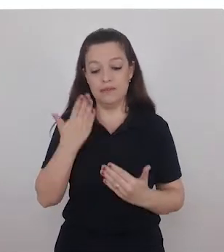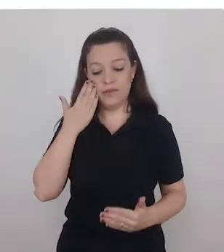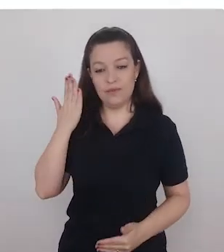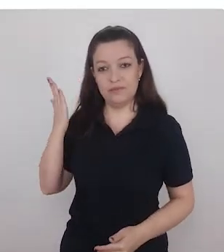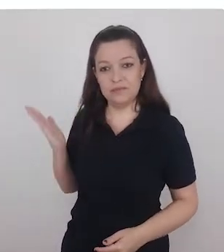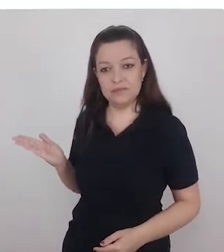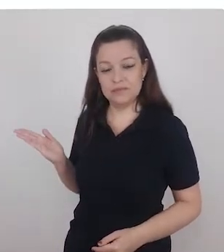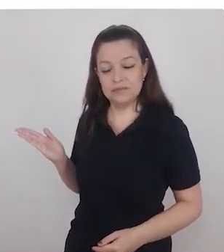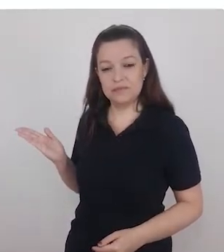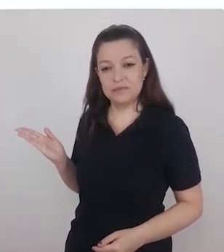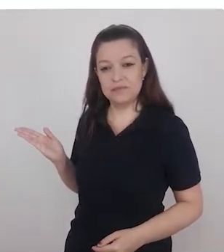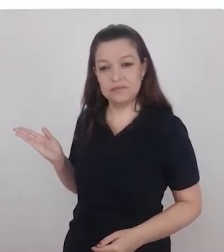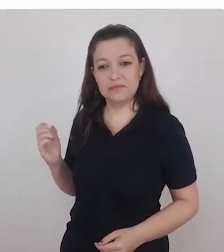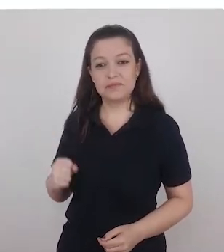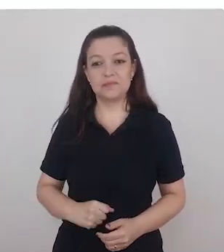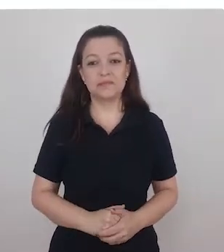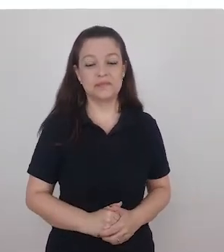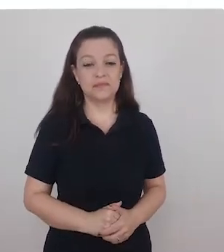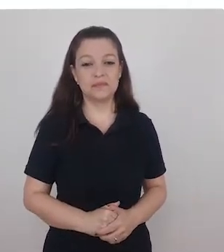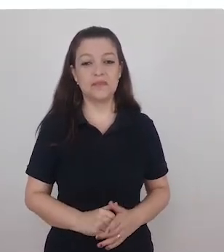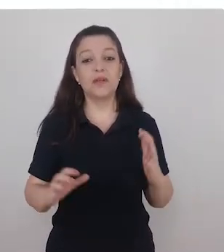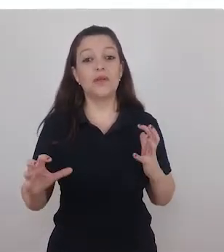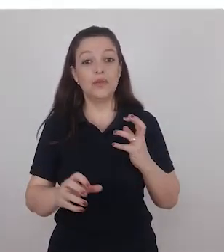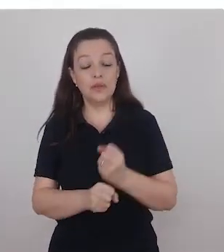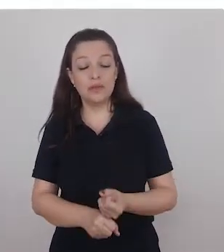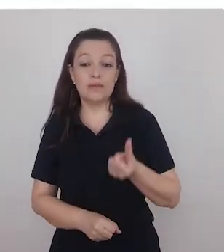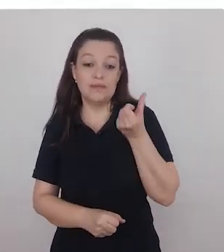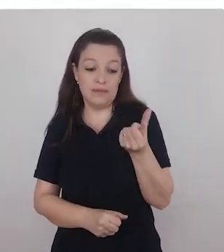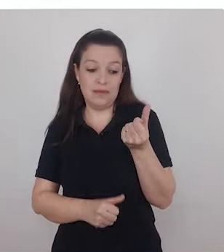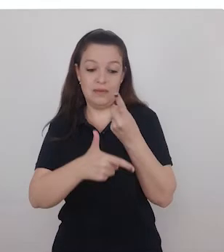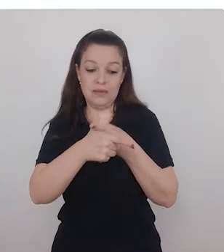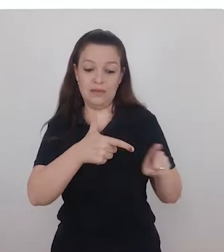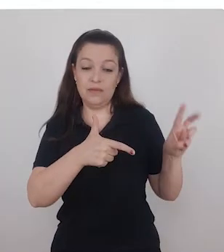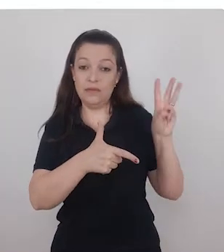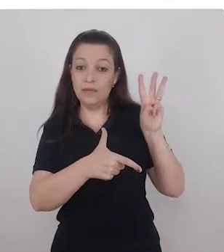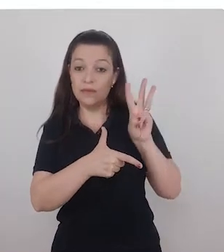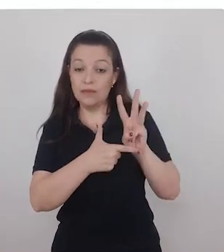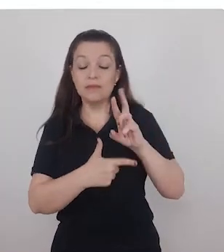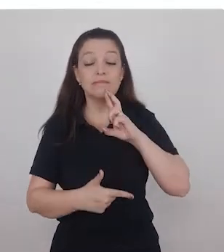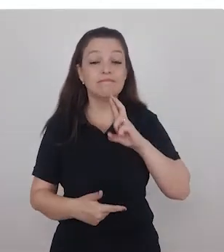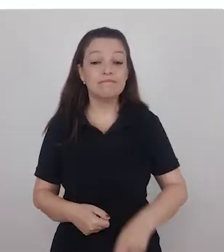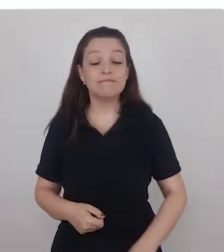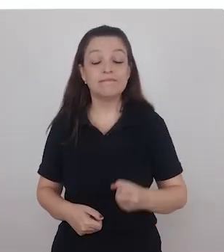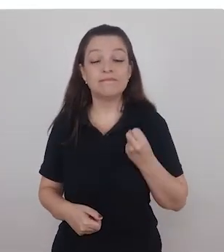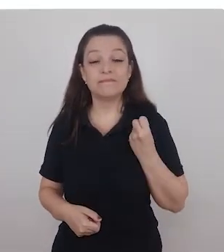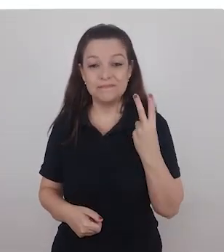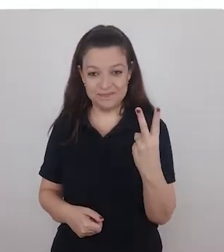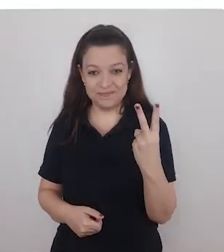no meio e outro na prateleira de baixo. Então, 6 dividido por 3 igual